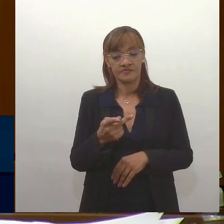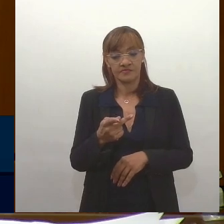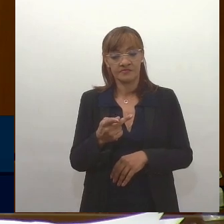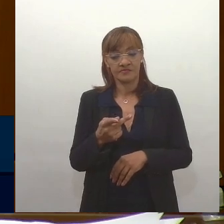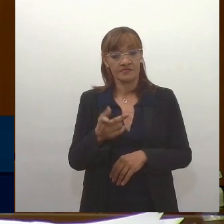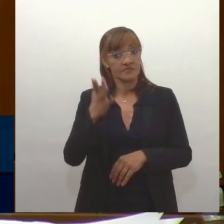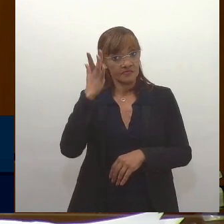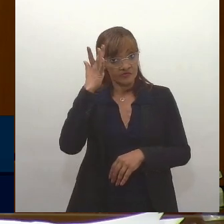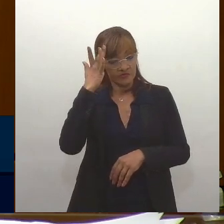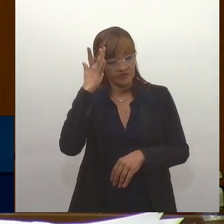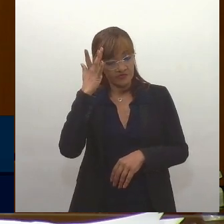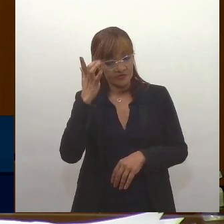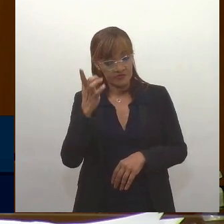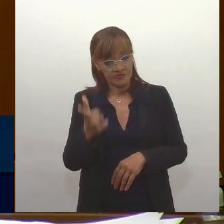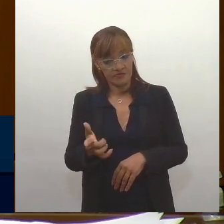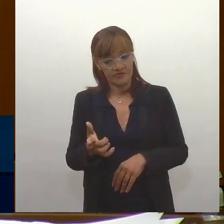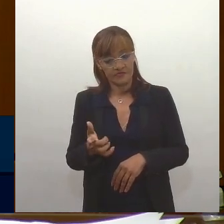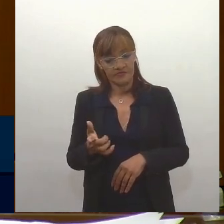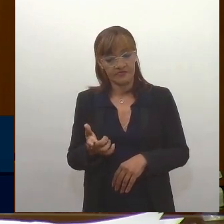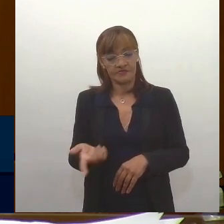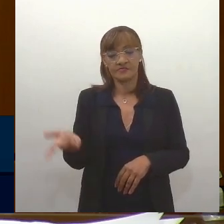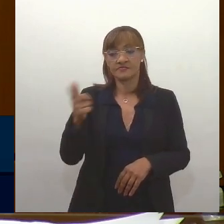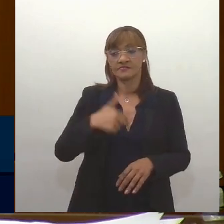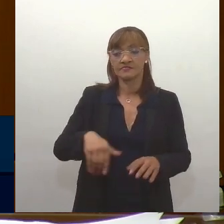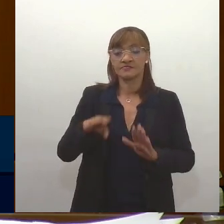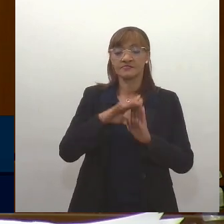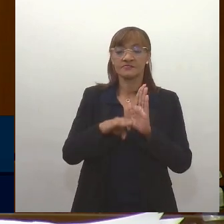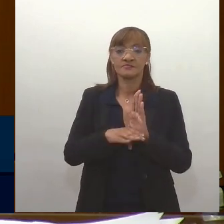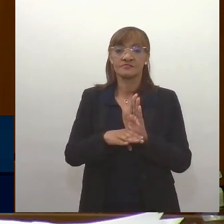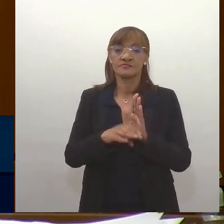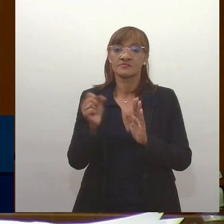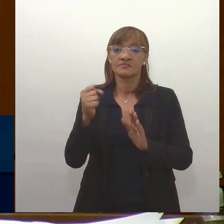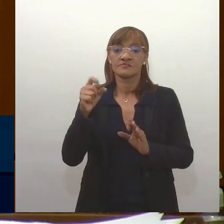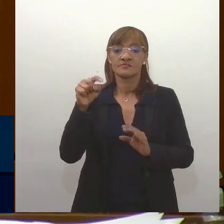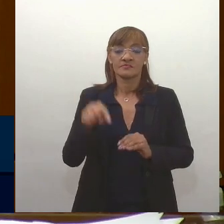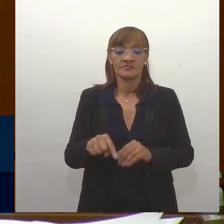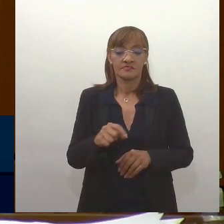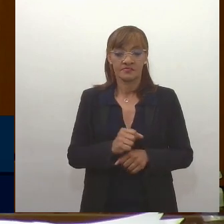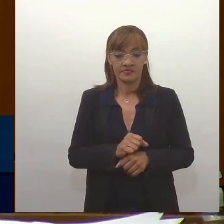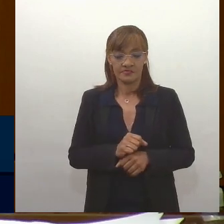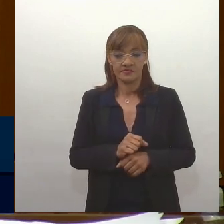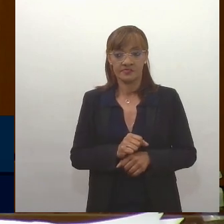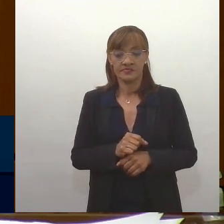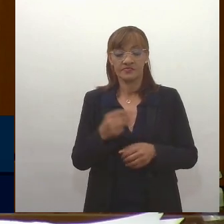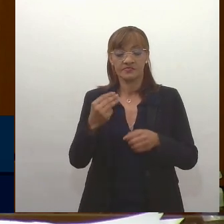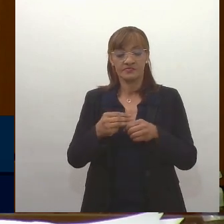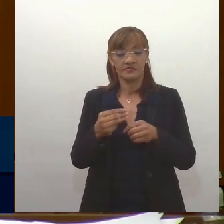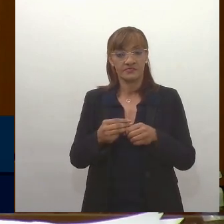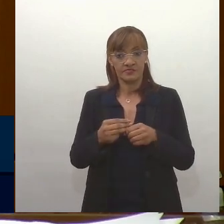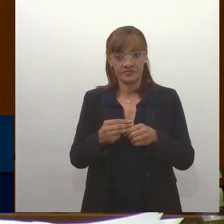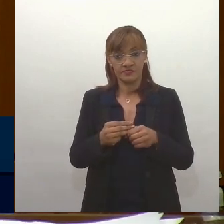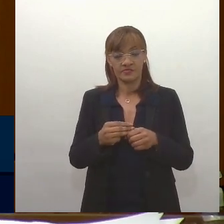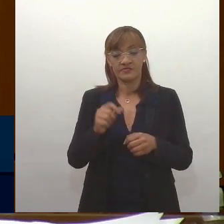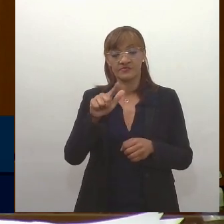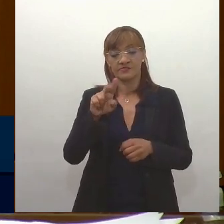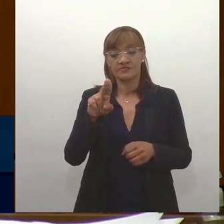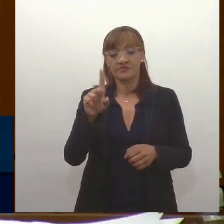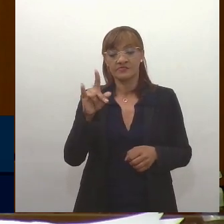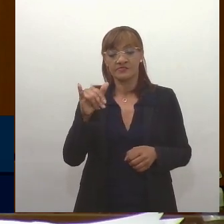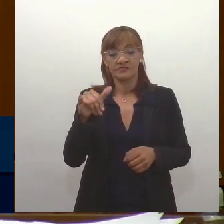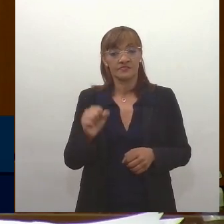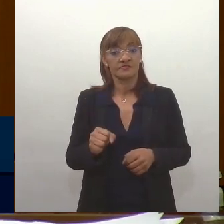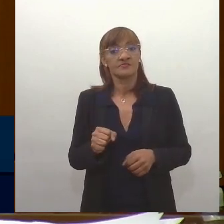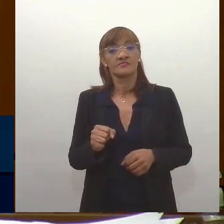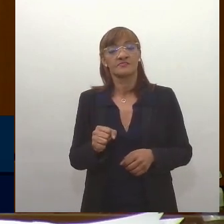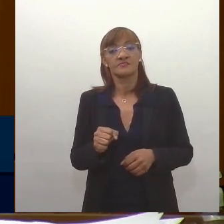edição do programa Sergipe aqui na cidade de Nossa Senhora de Lurdes onde obras de serviço